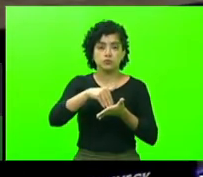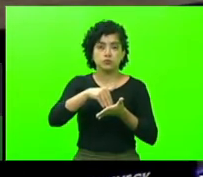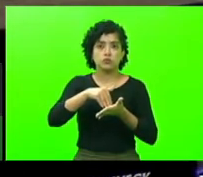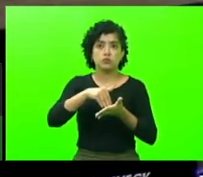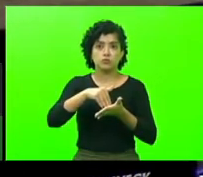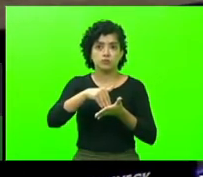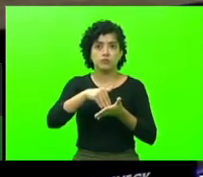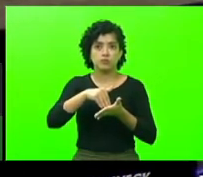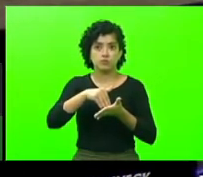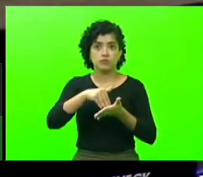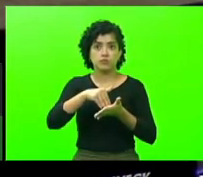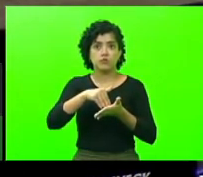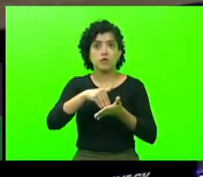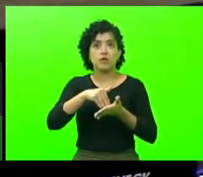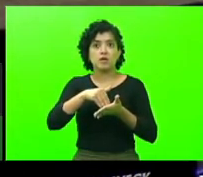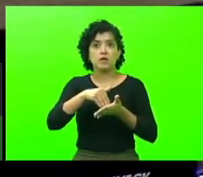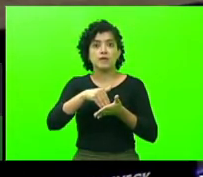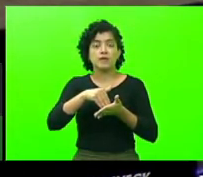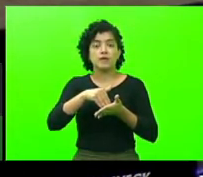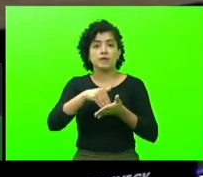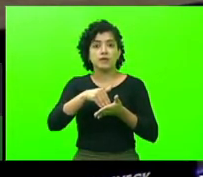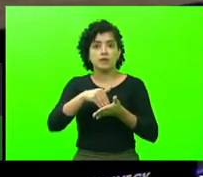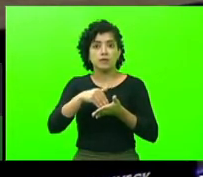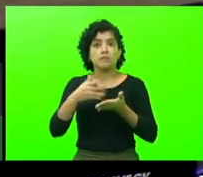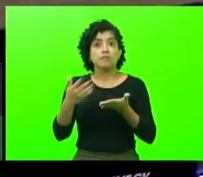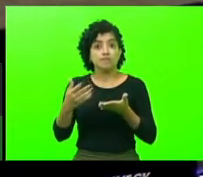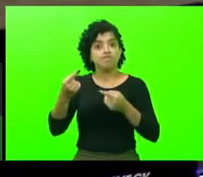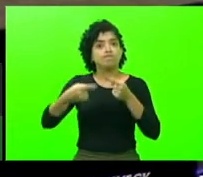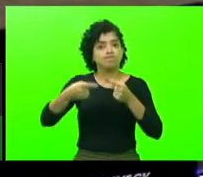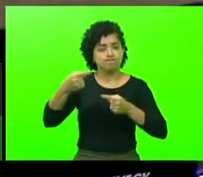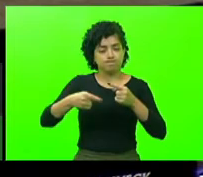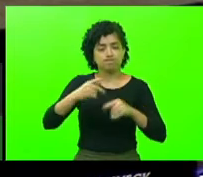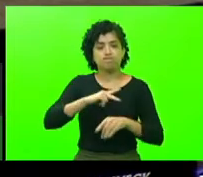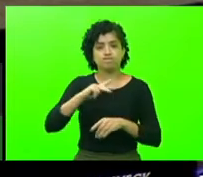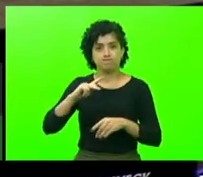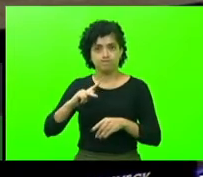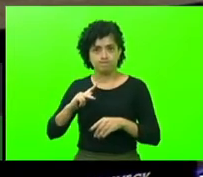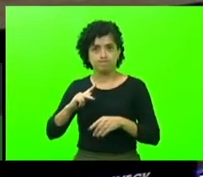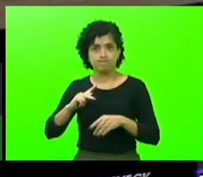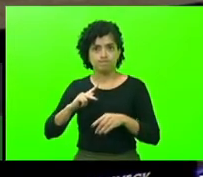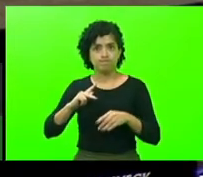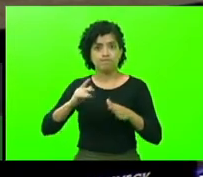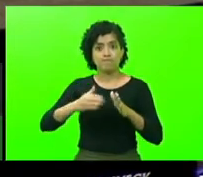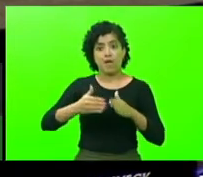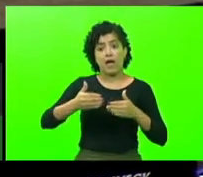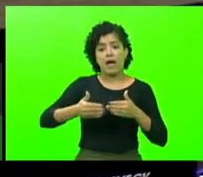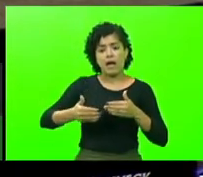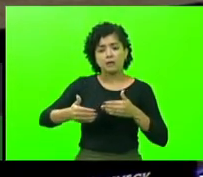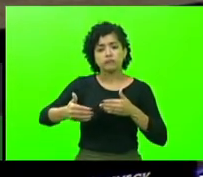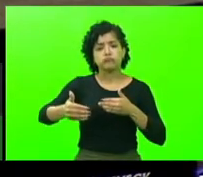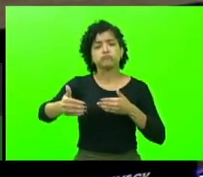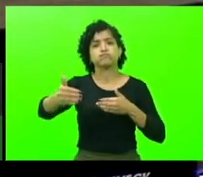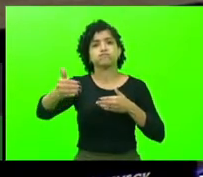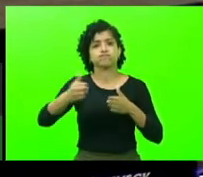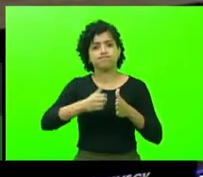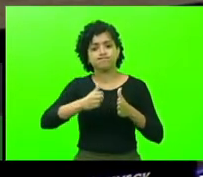no mesmo conjunto de ideias, políticas públicas a longo prazo.